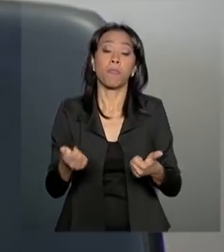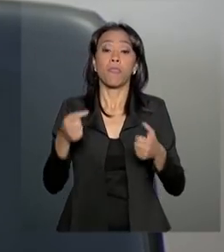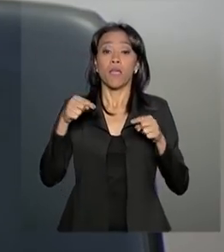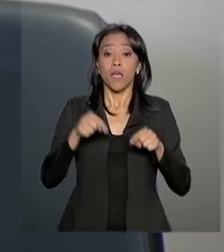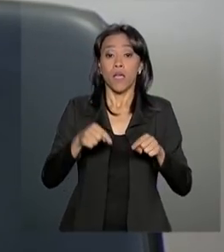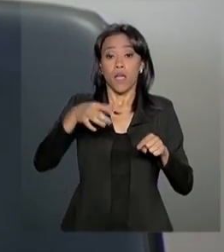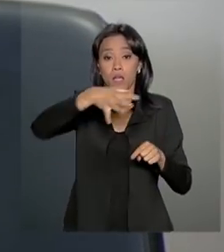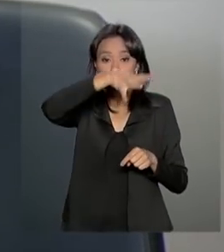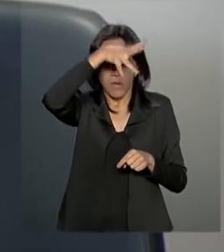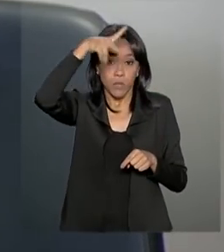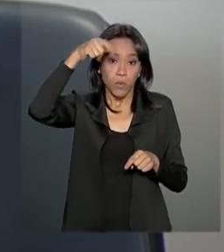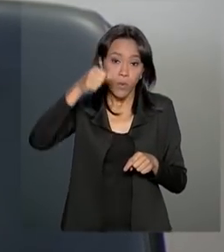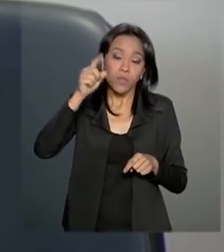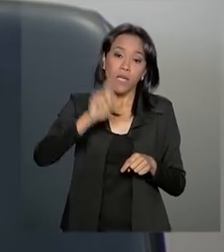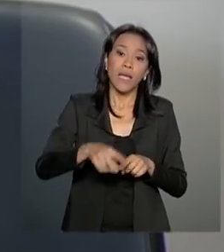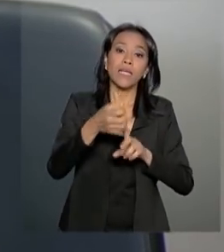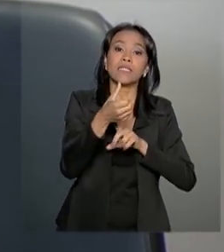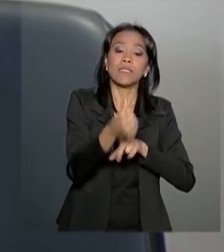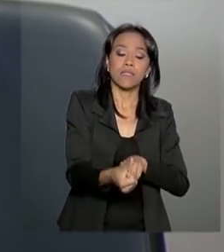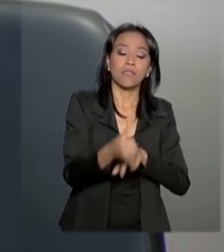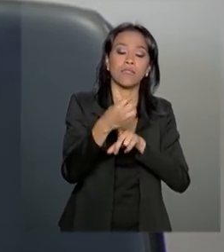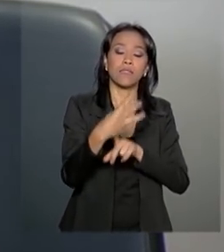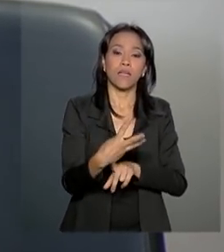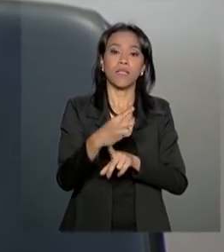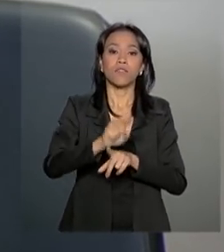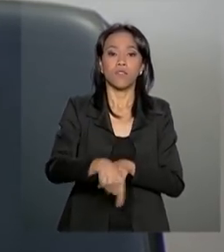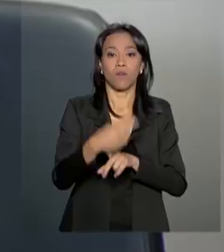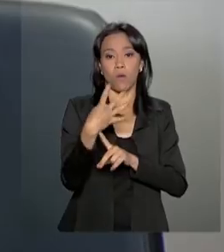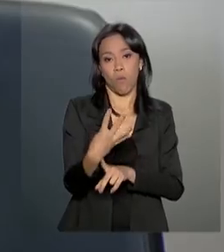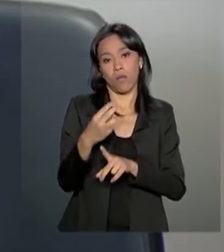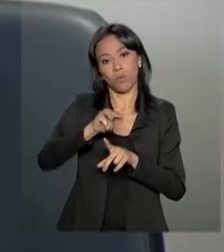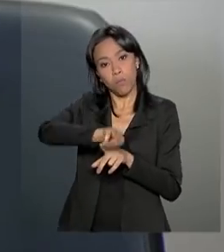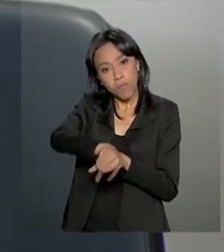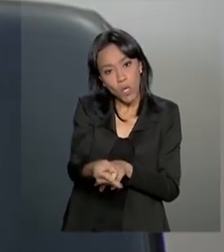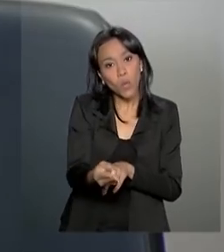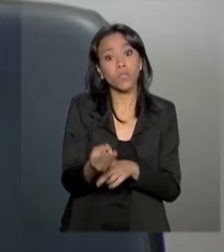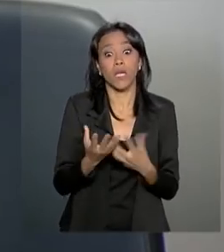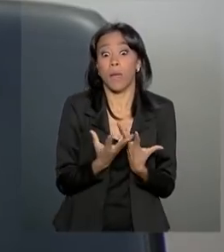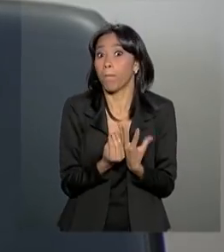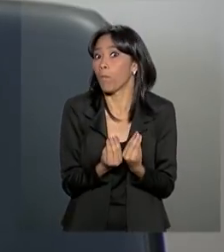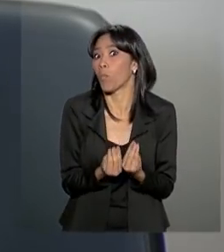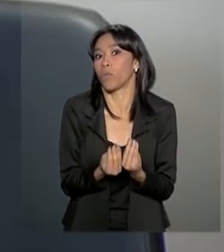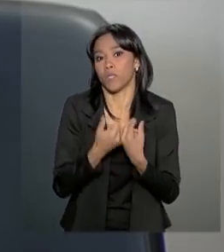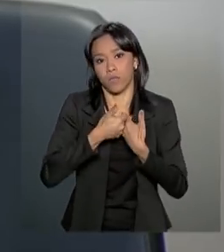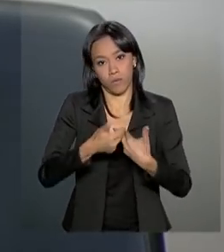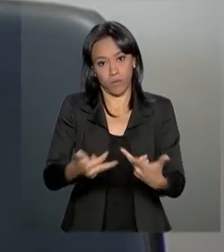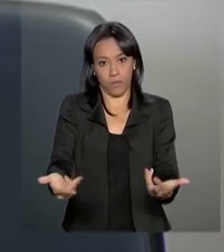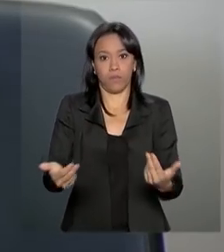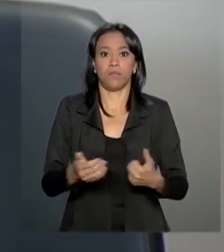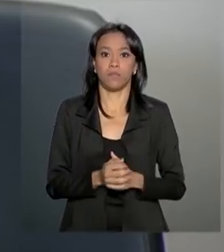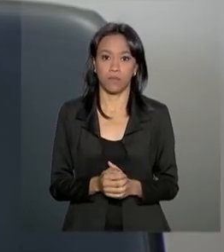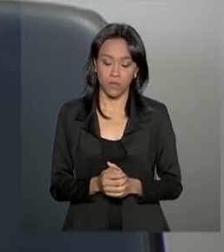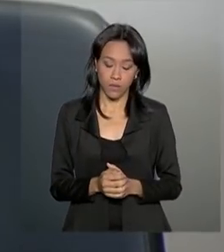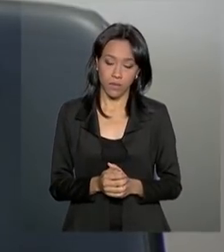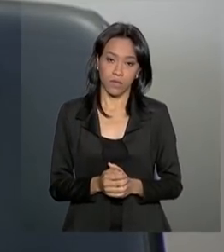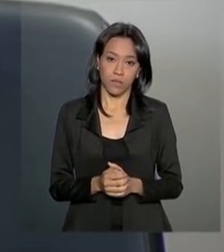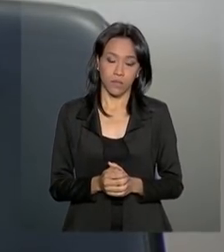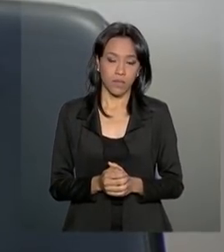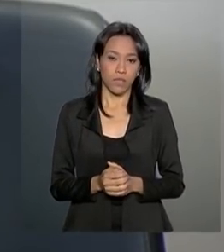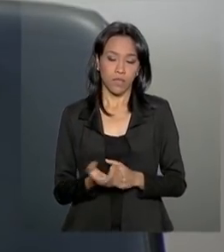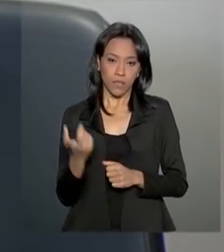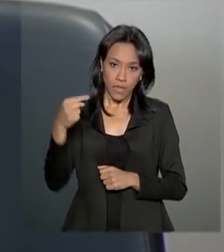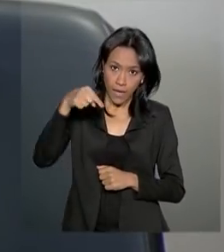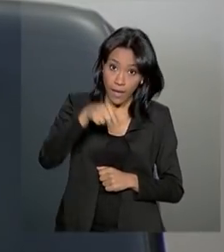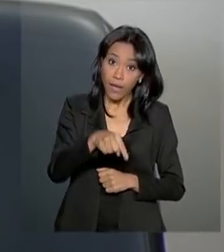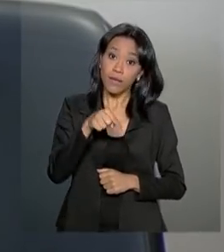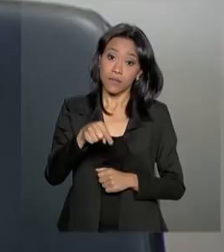a estimativa é de 63,4 milhões. É muita coisa. E essa